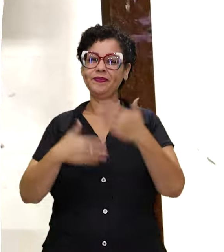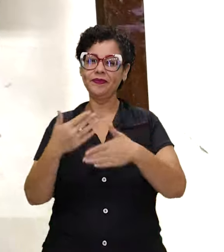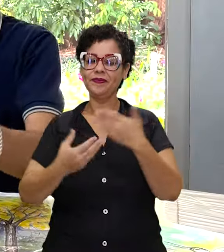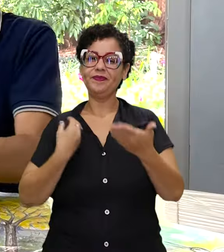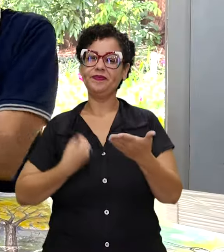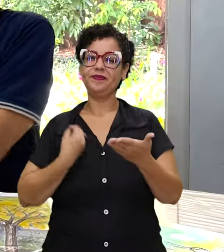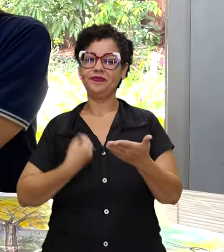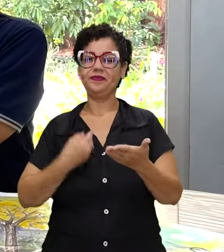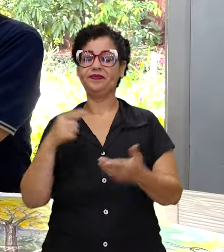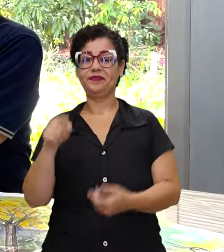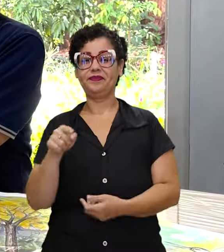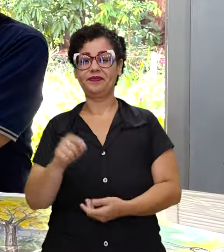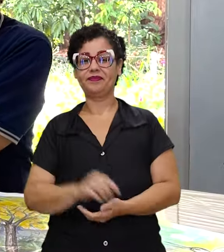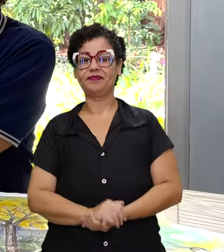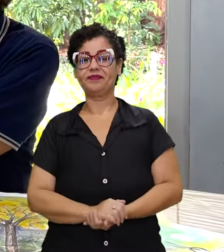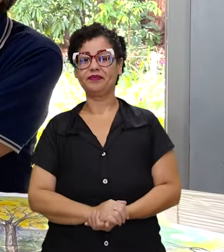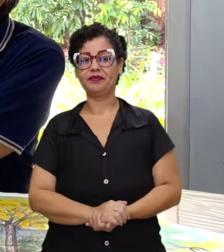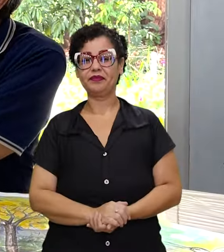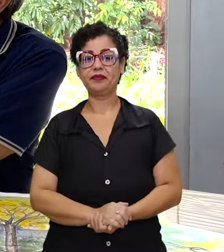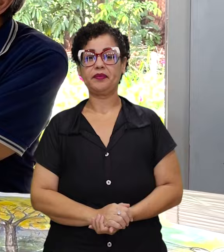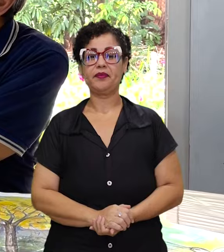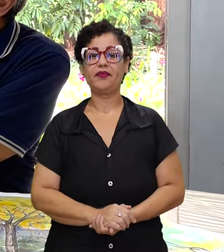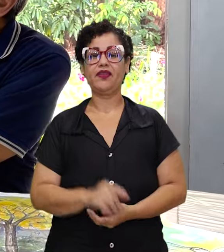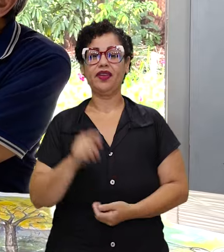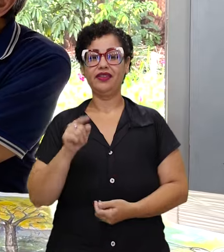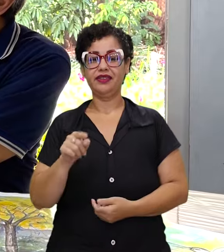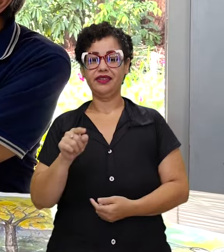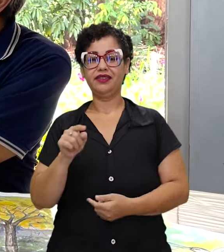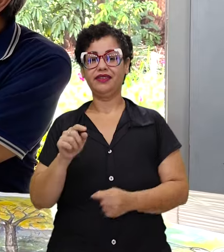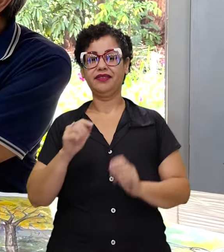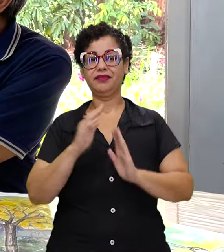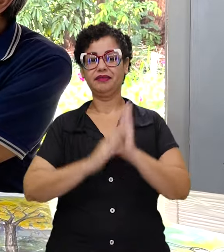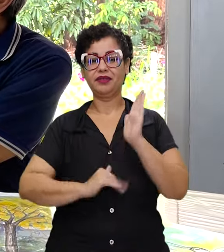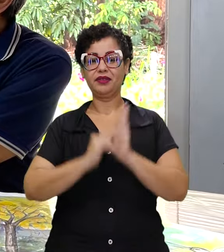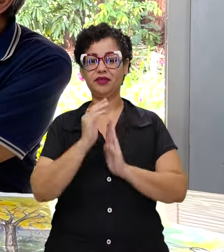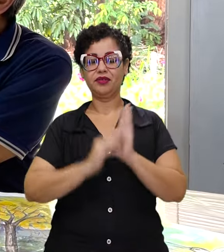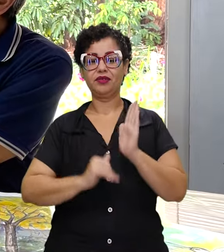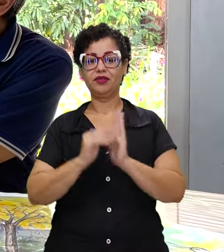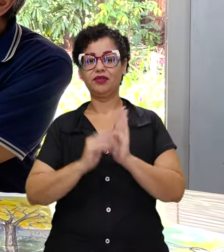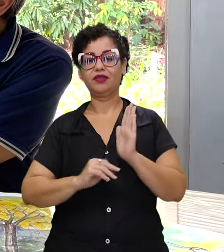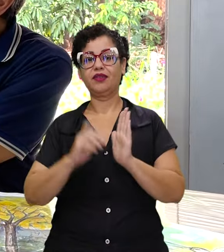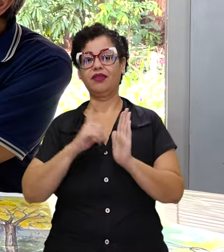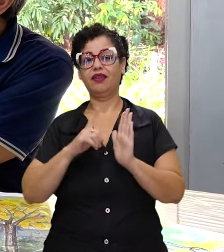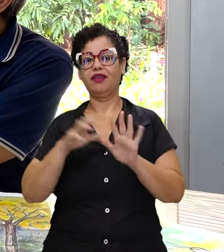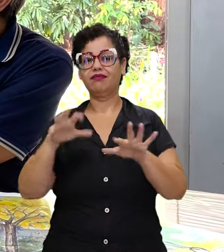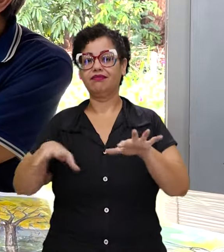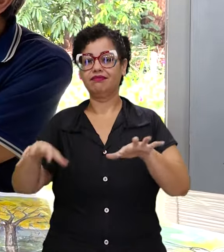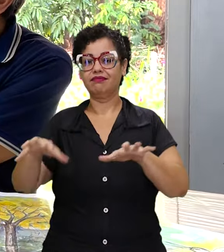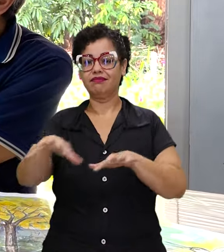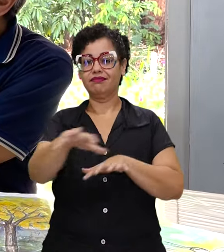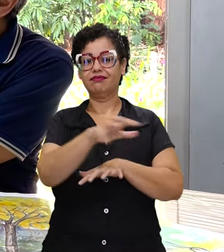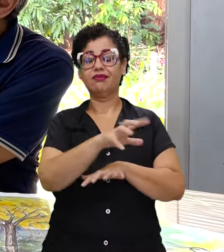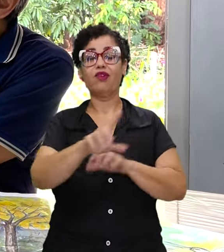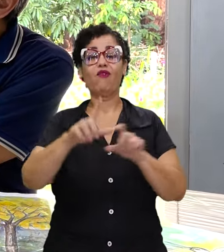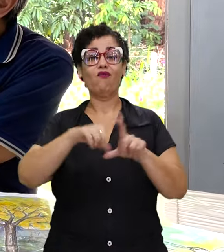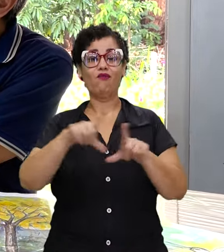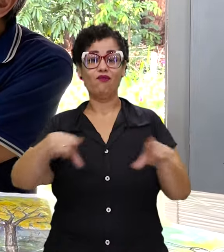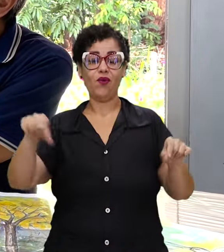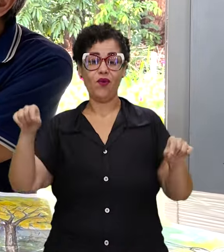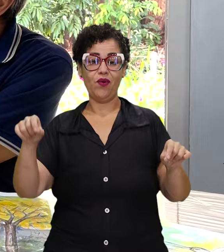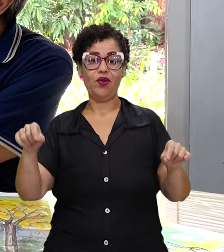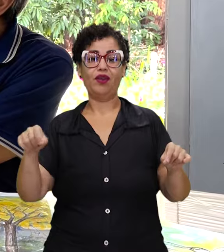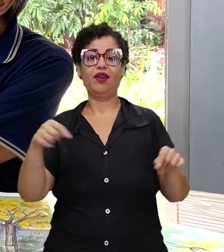ainda. Aqui eu trabalho o lápis dermatográfico e folhas. É